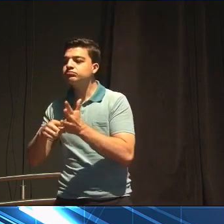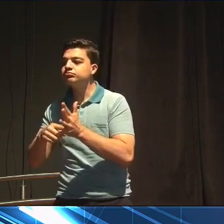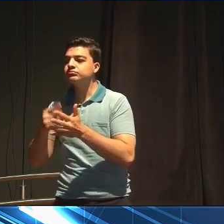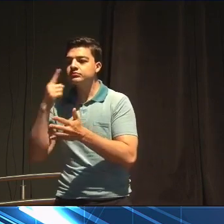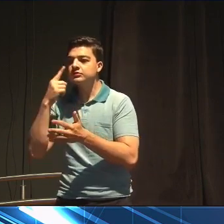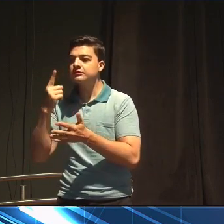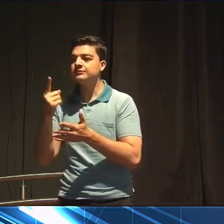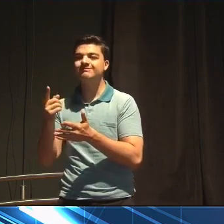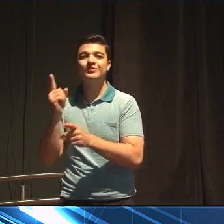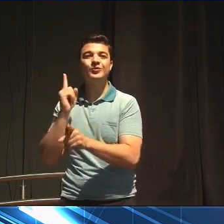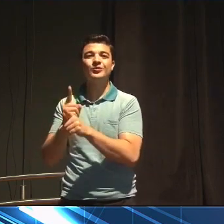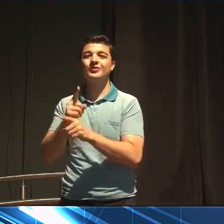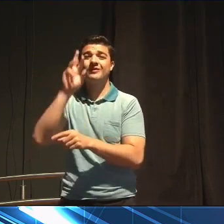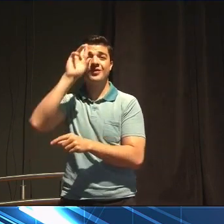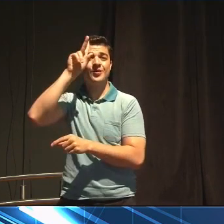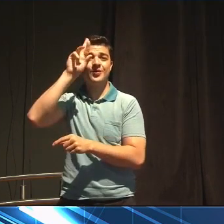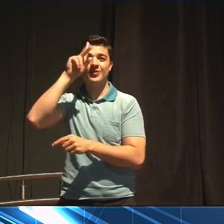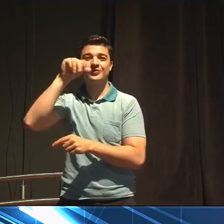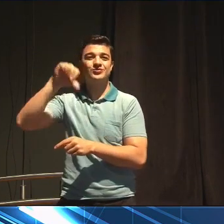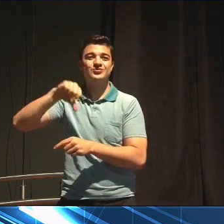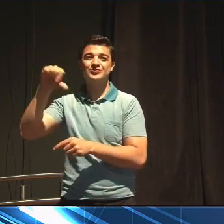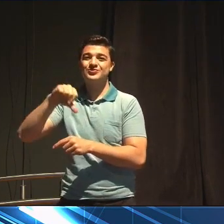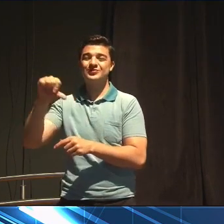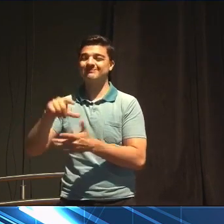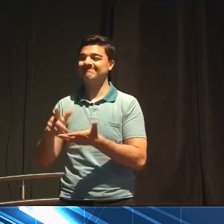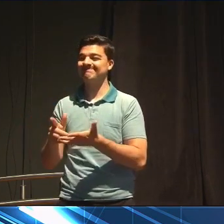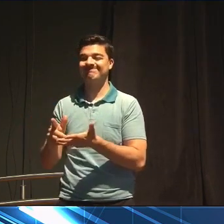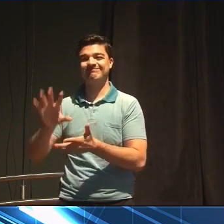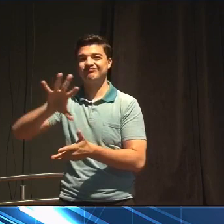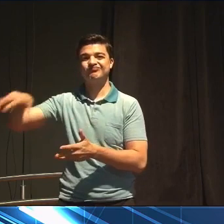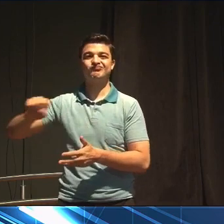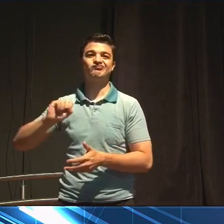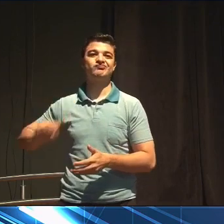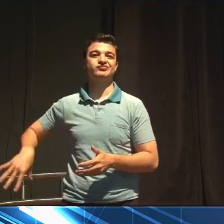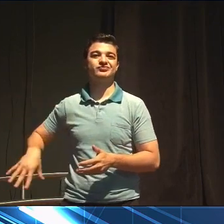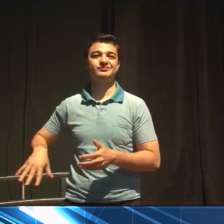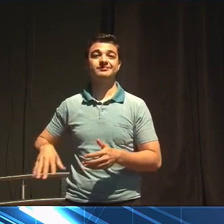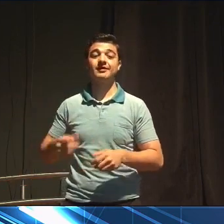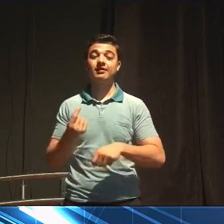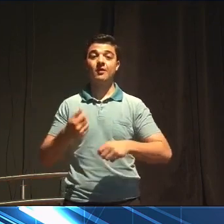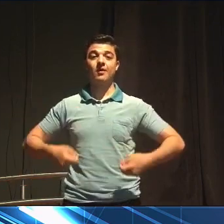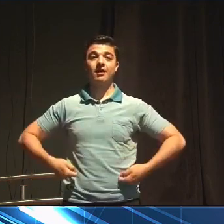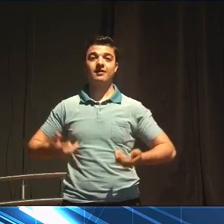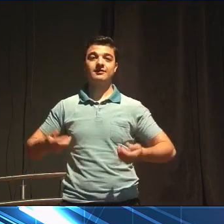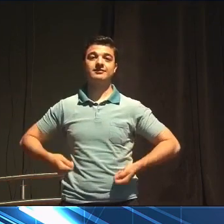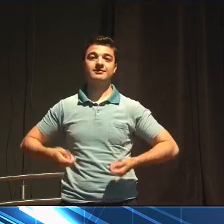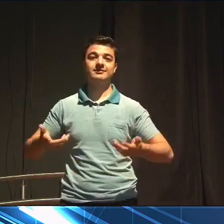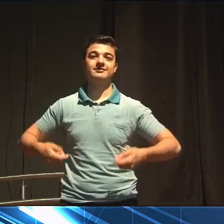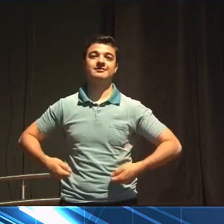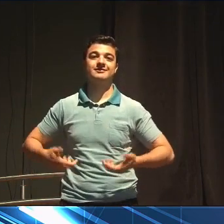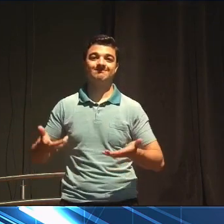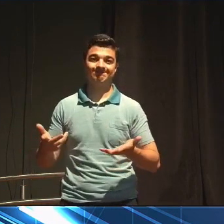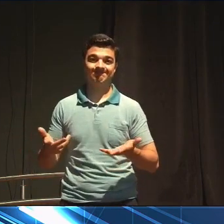desenvolveu fora e começar a desenvolver de novo. O custo é muito rápido. Usando isso em realidade virtual, você consegue prototipar e iterar